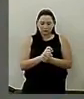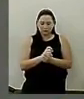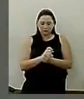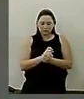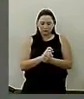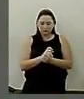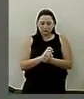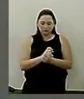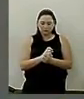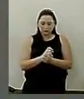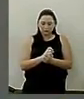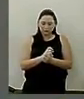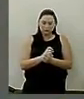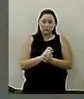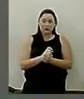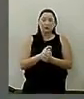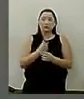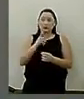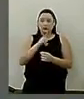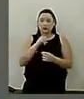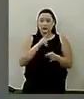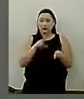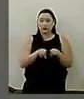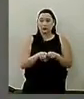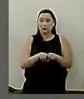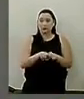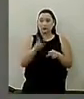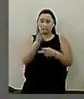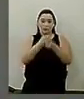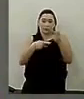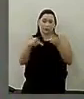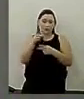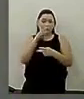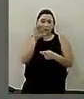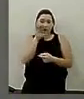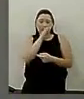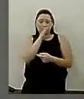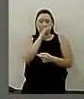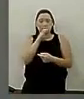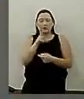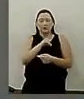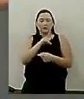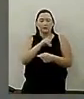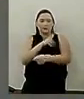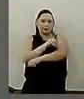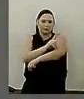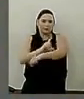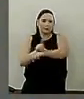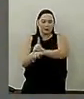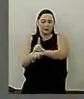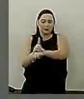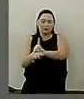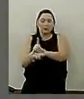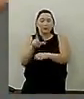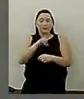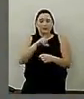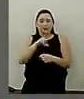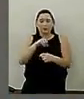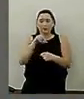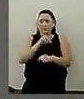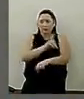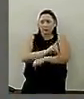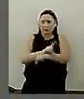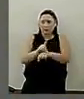Judéia. Mas também vêm os ventos quentes do sul, do deserto do Negev, do deserto de Sin e